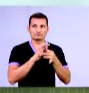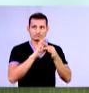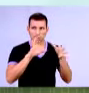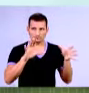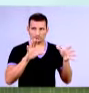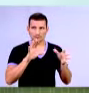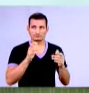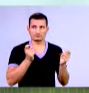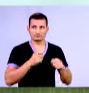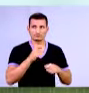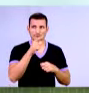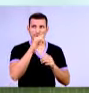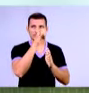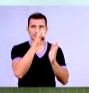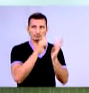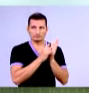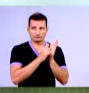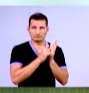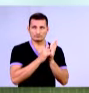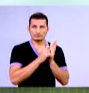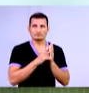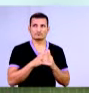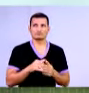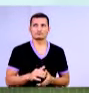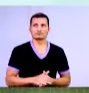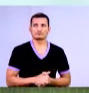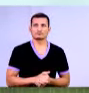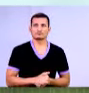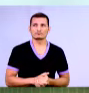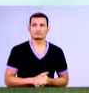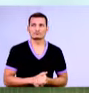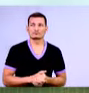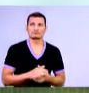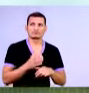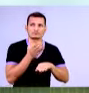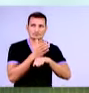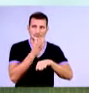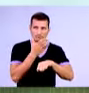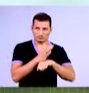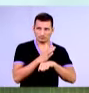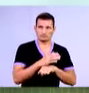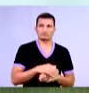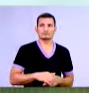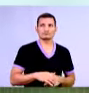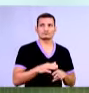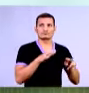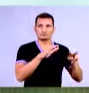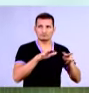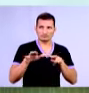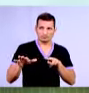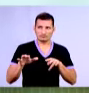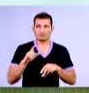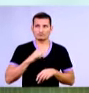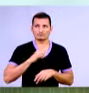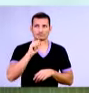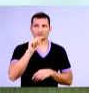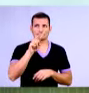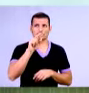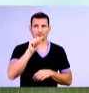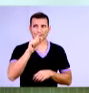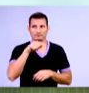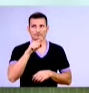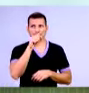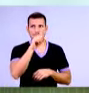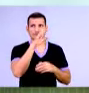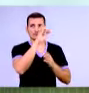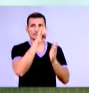isso. Baixe e instale a distribuição, tá? Inclusive a atividade da semana que está no AVA é justamente essa. Você